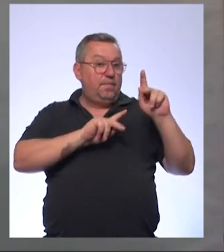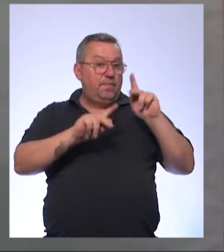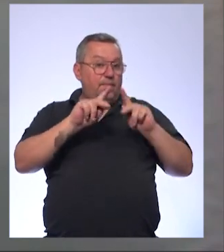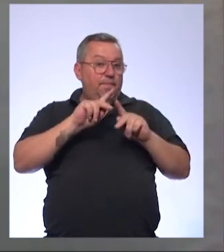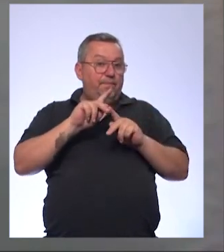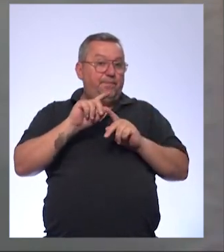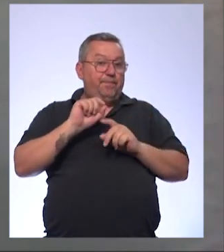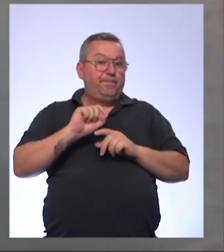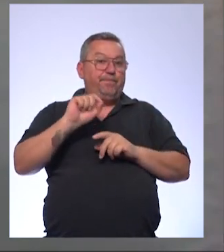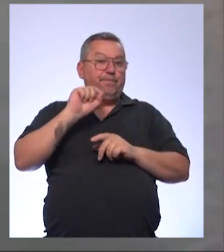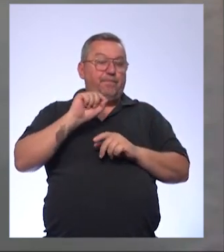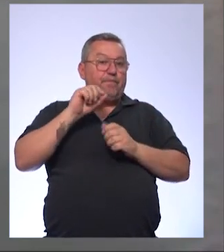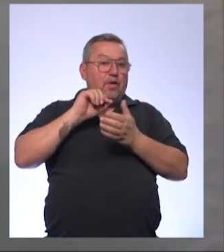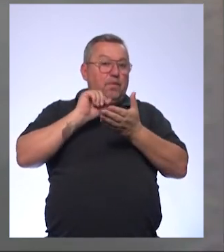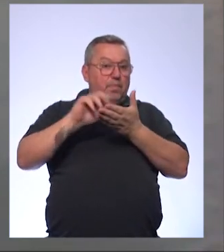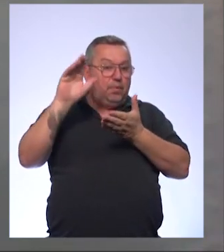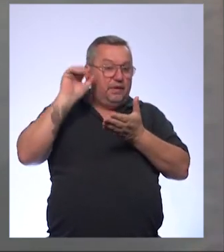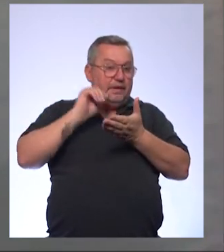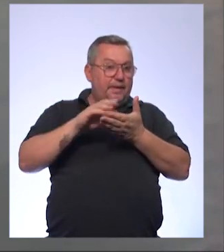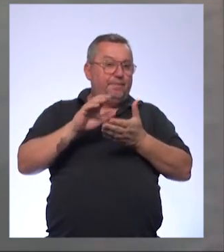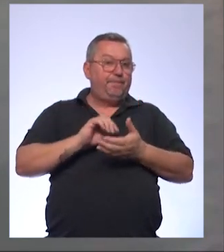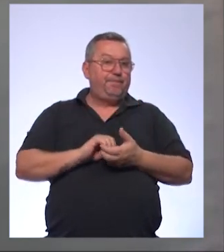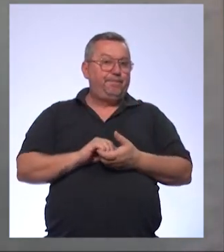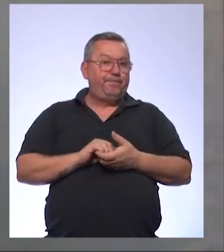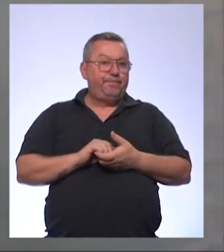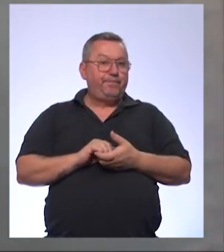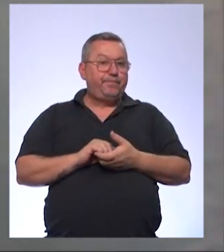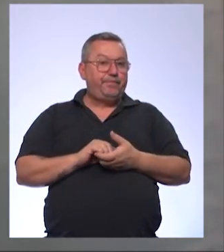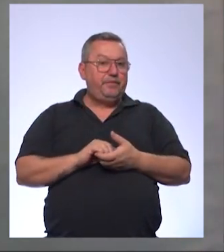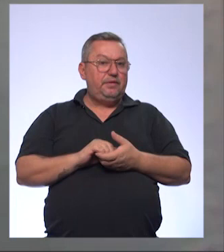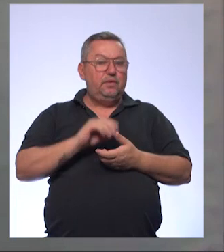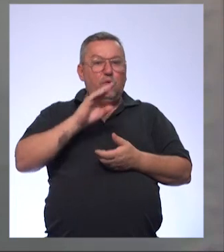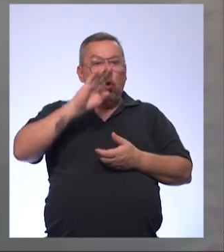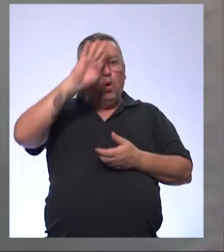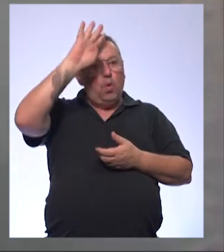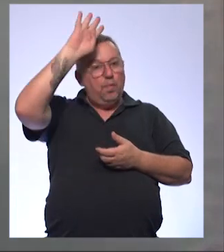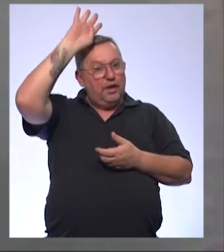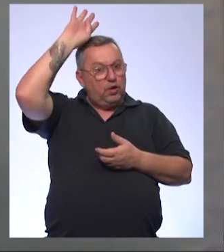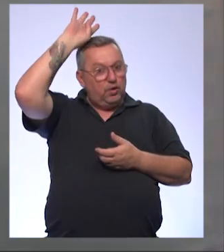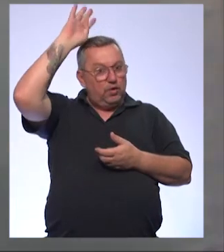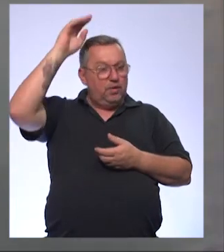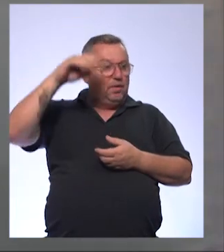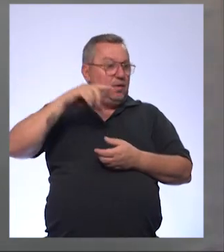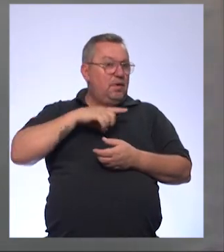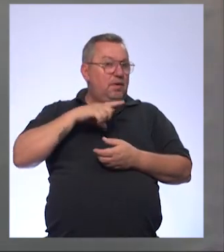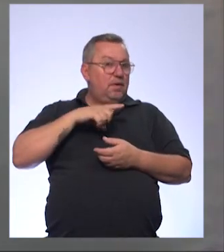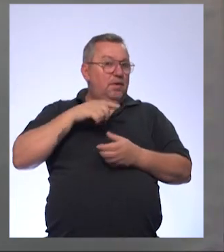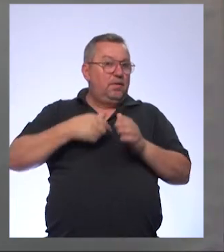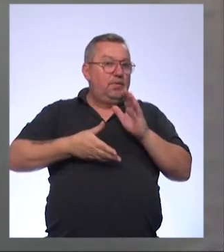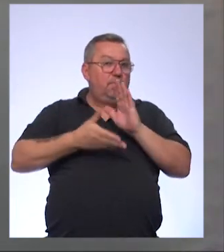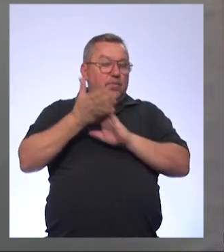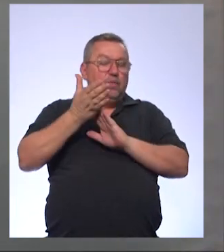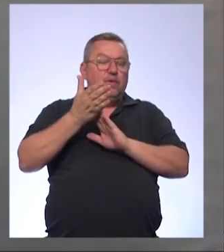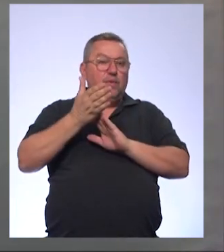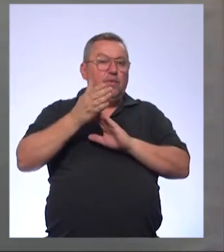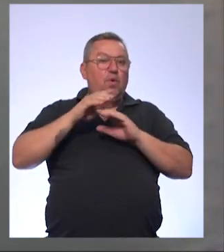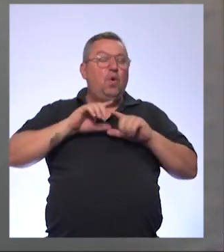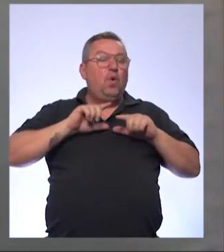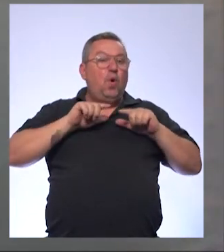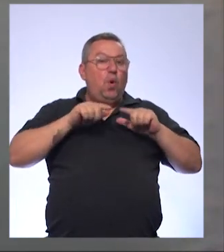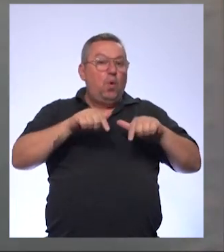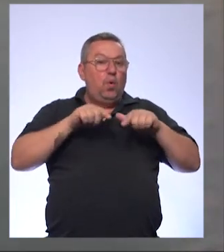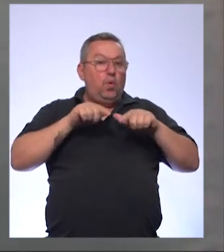responsável por expulsar os judeus? Os romanos. Eles expulsam os judeus da